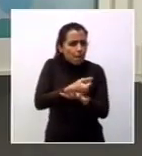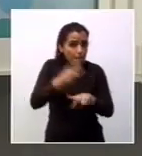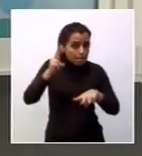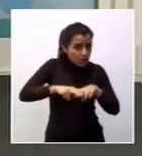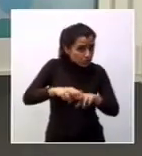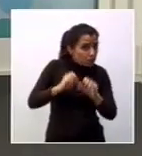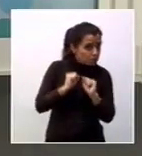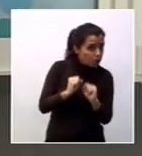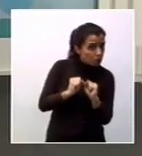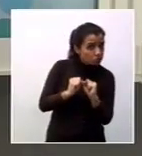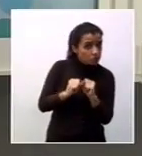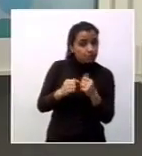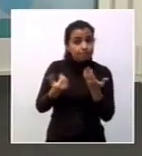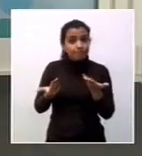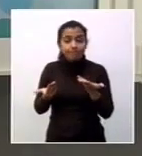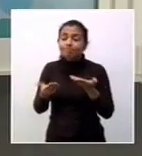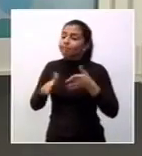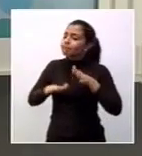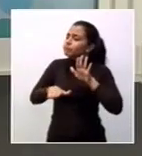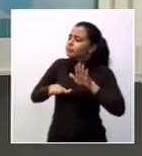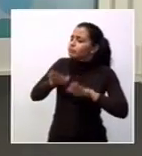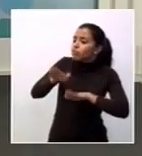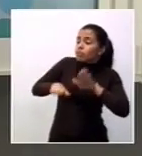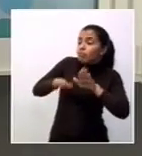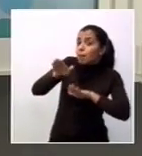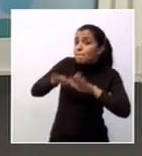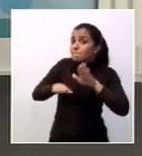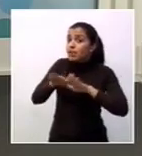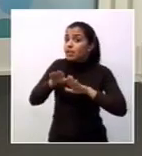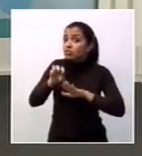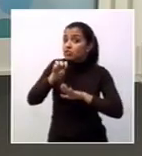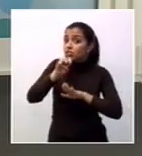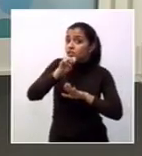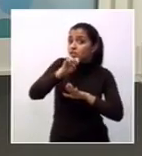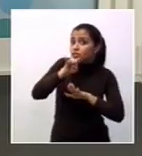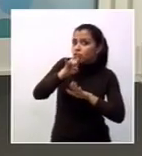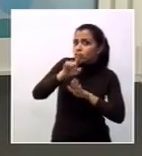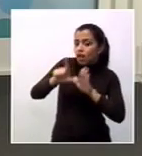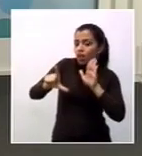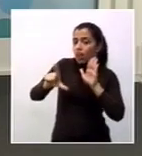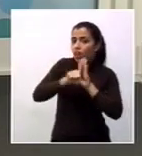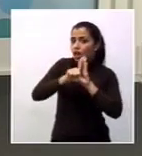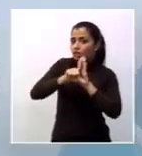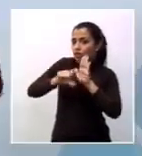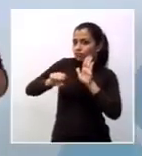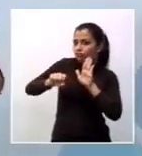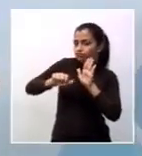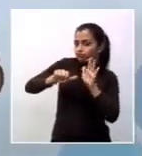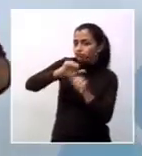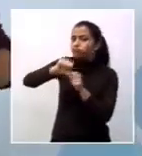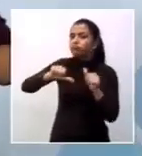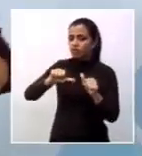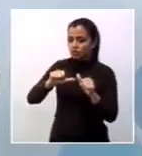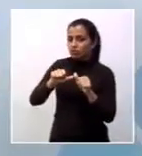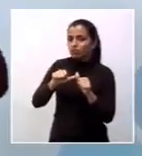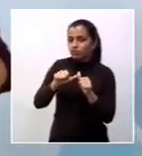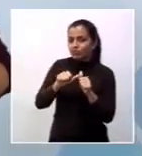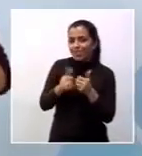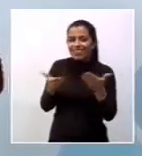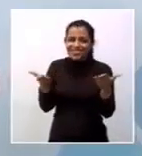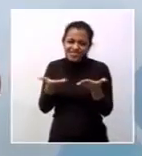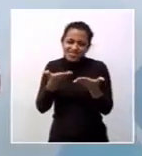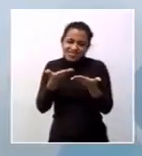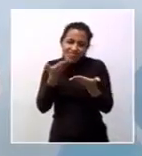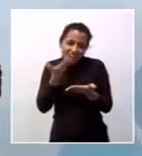Tudo depende de quais legislações você está quebrando com essa fake news. Como a gente tem uma aula um pouco curta, não dá